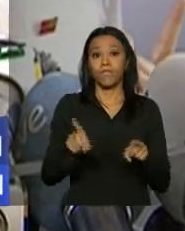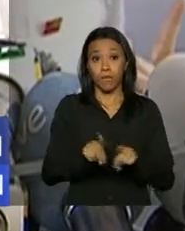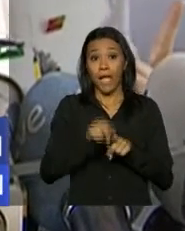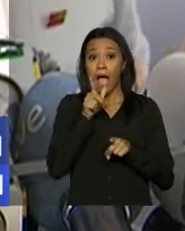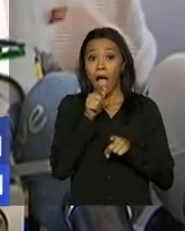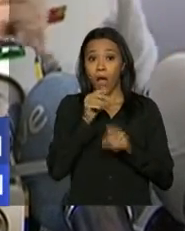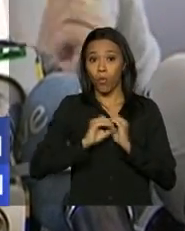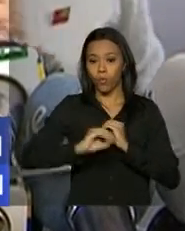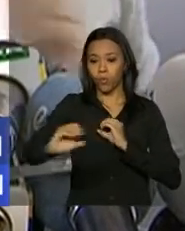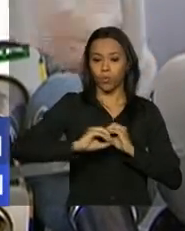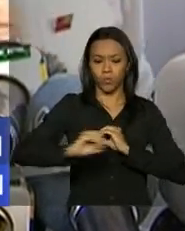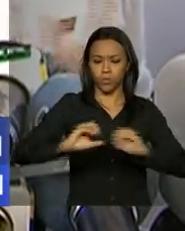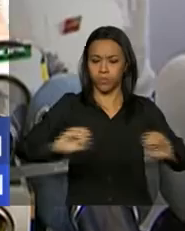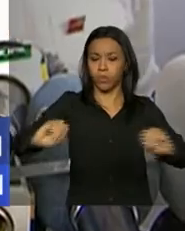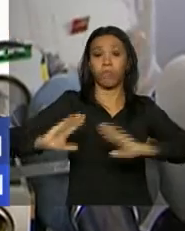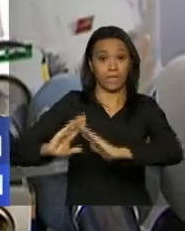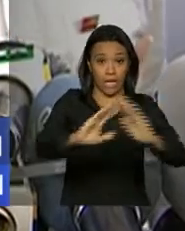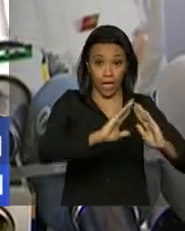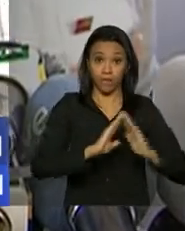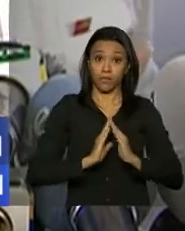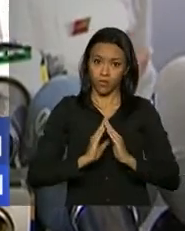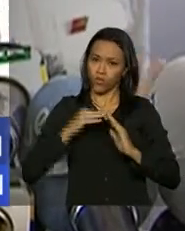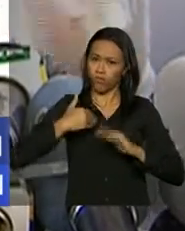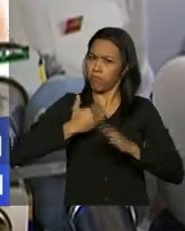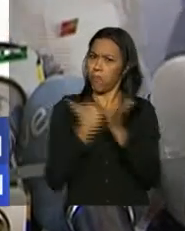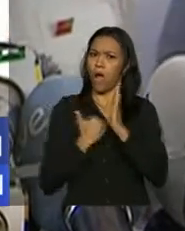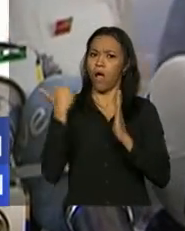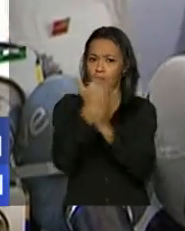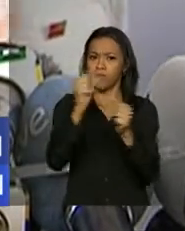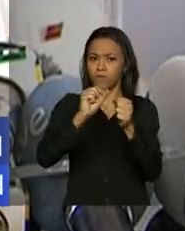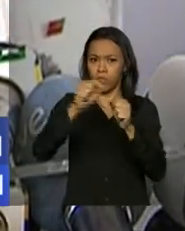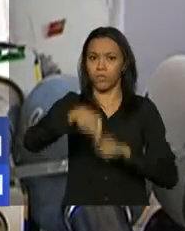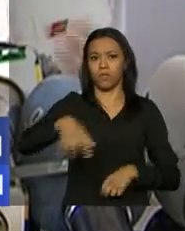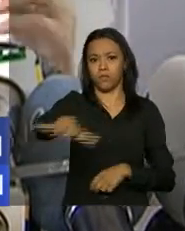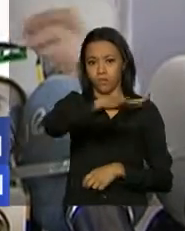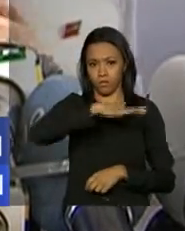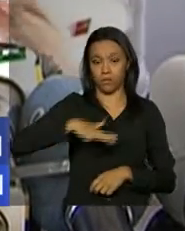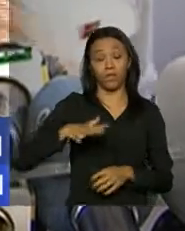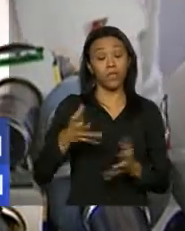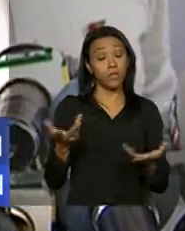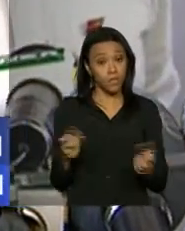de água, do que na história deste país. Aqui.